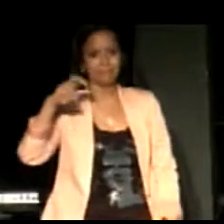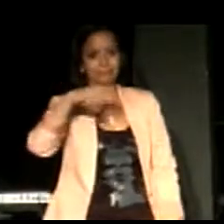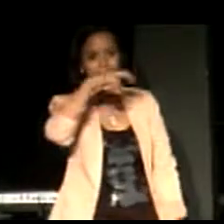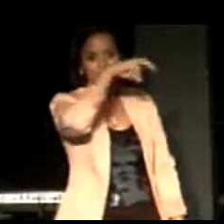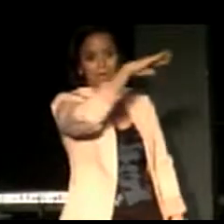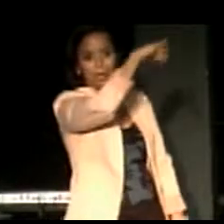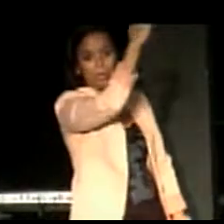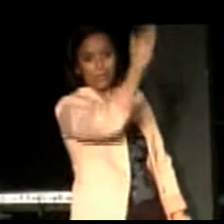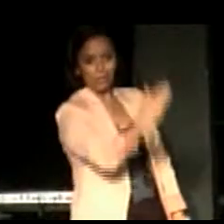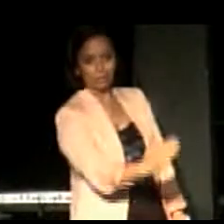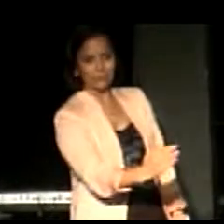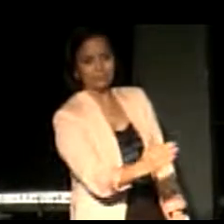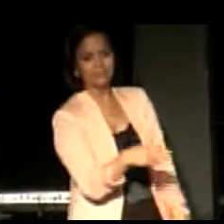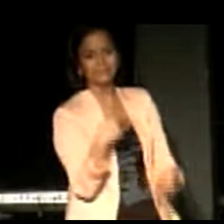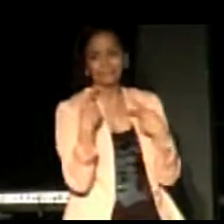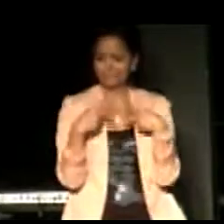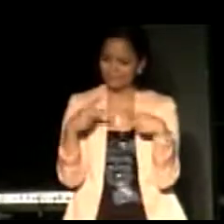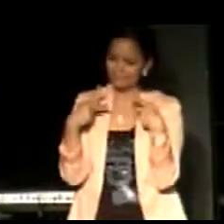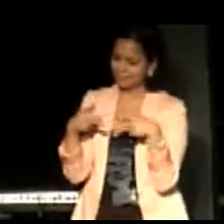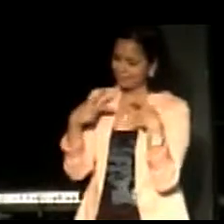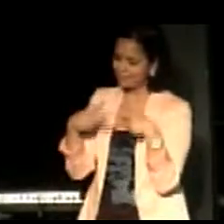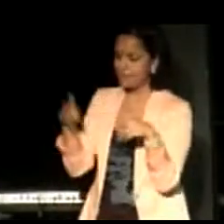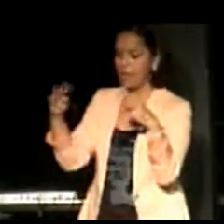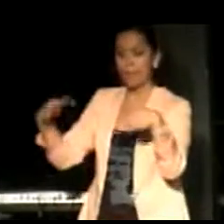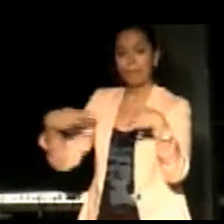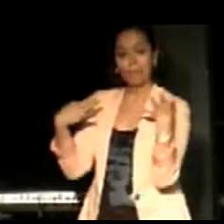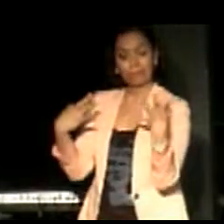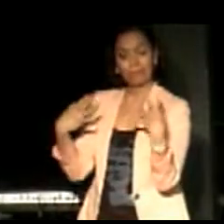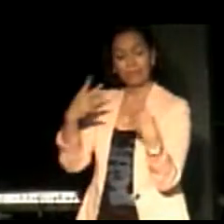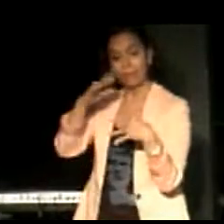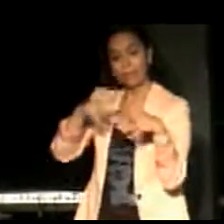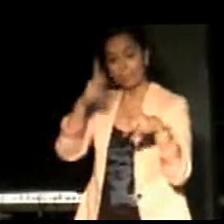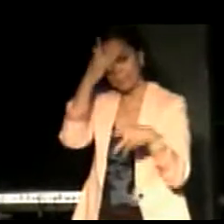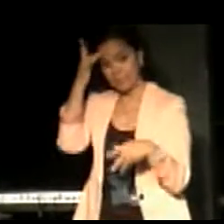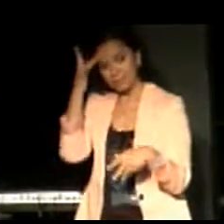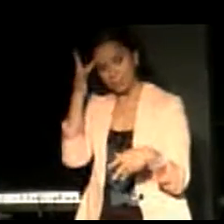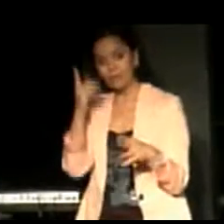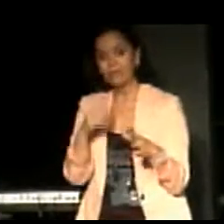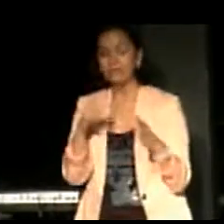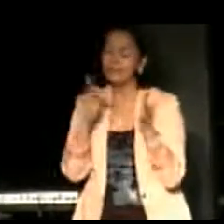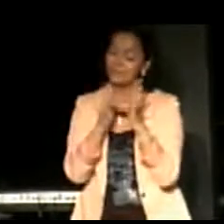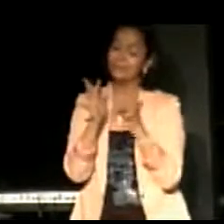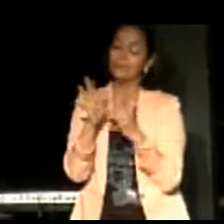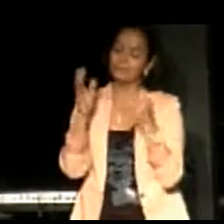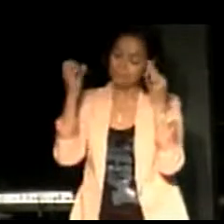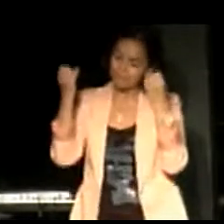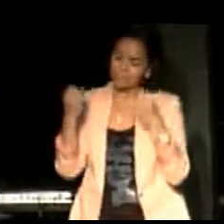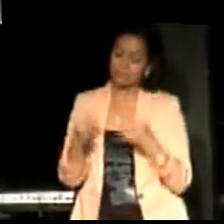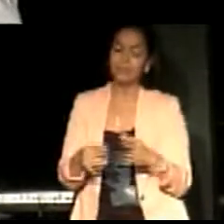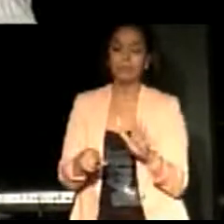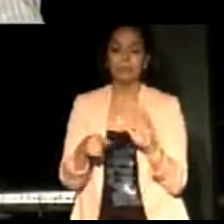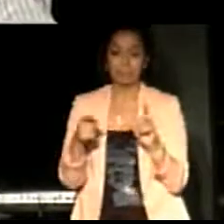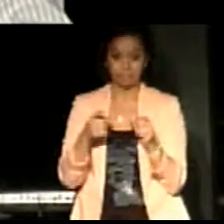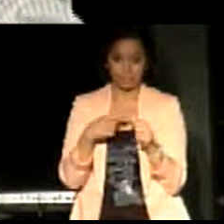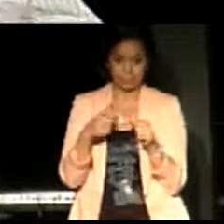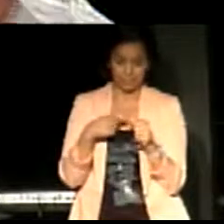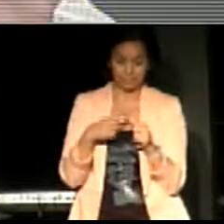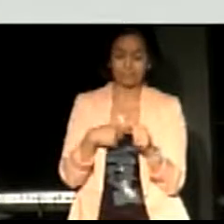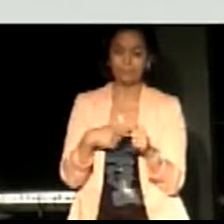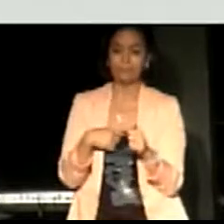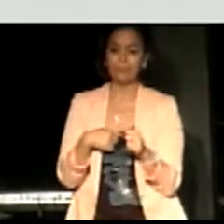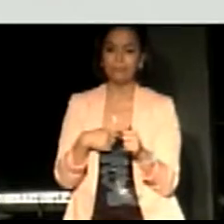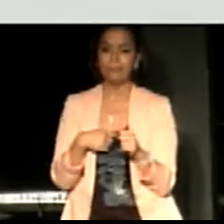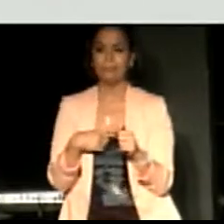nessas bem-aventuranças, percebemos algumas dessas características. Em primeiro lugar, há